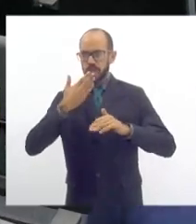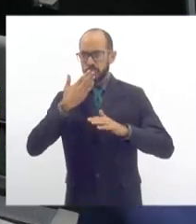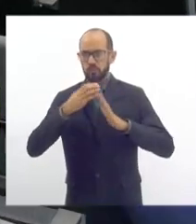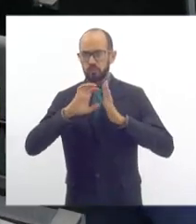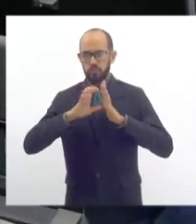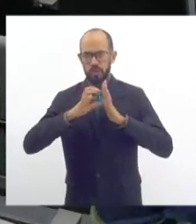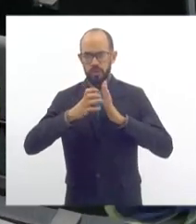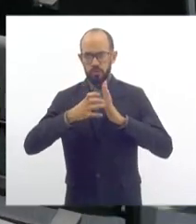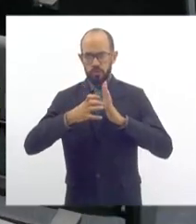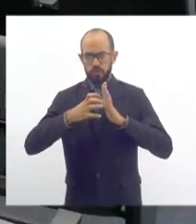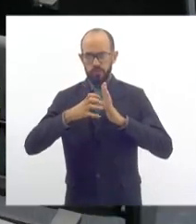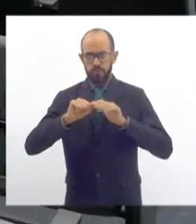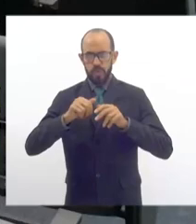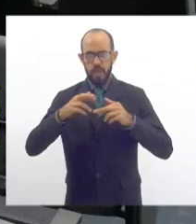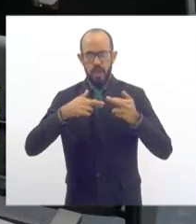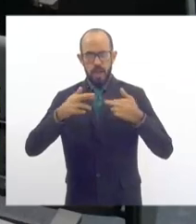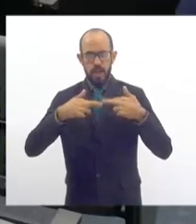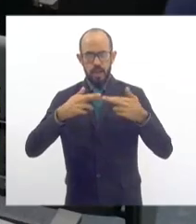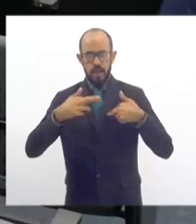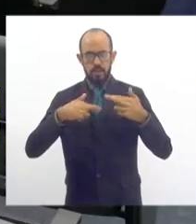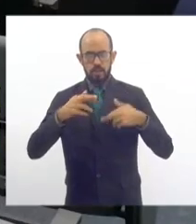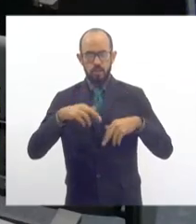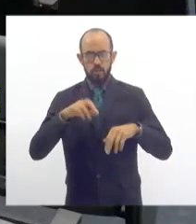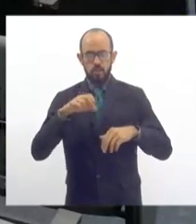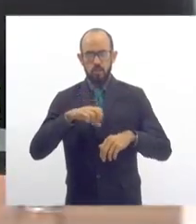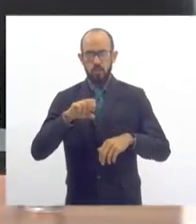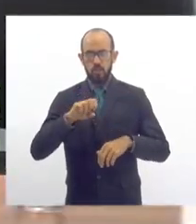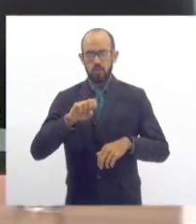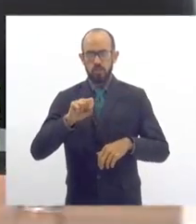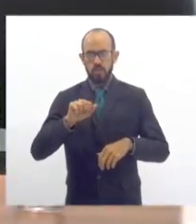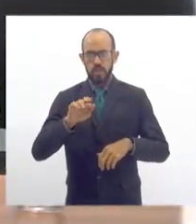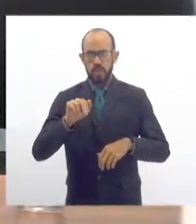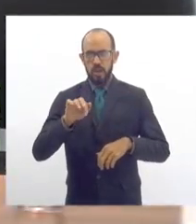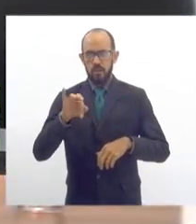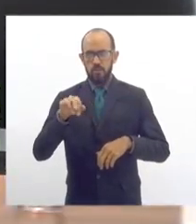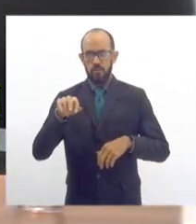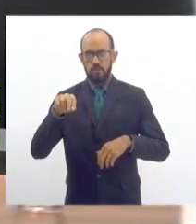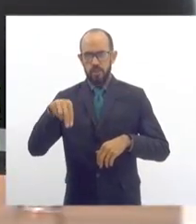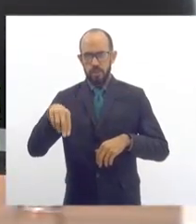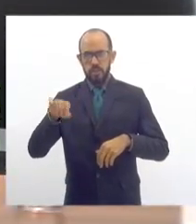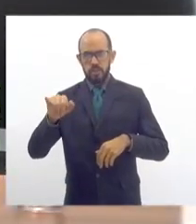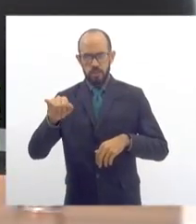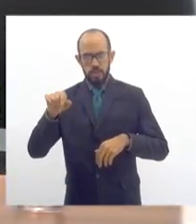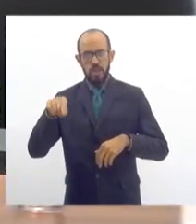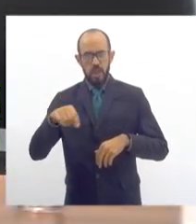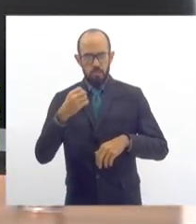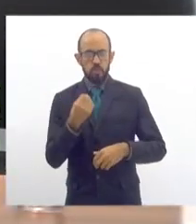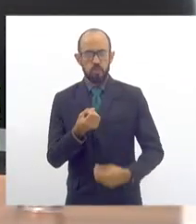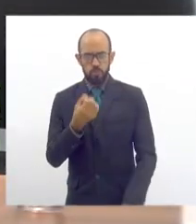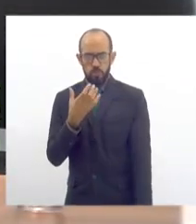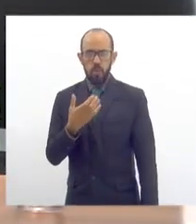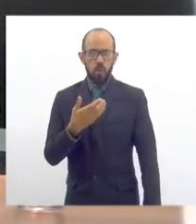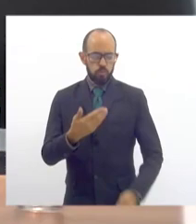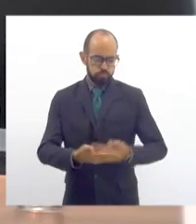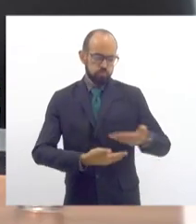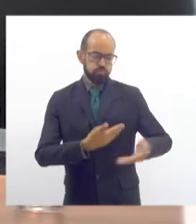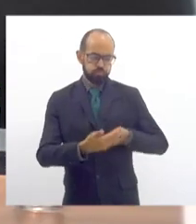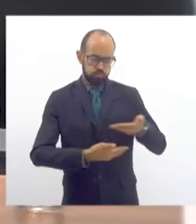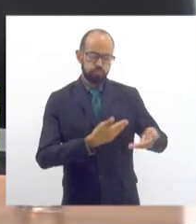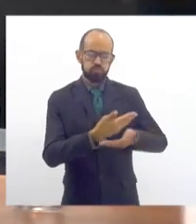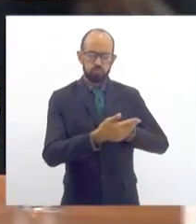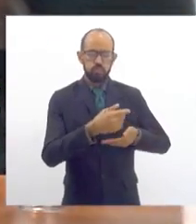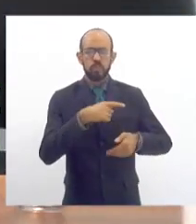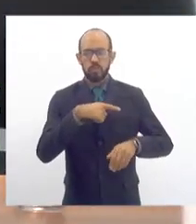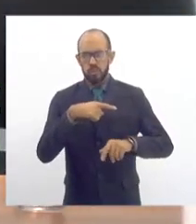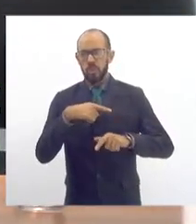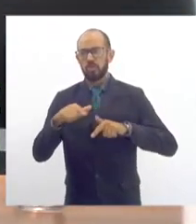Minha relação com o deputado Serafini, vice-presidente da comissão, é a mais harmônica possível. A gente tem tido muito êxito no trabalho da comissão, seja no